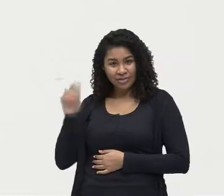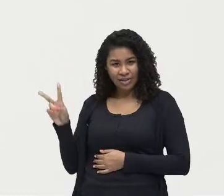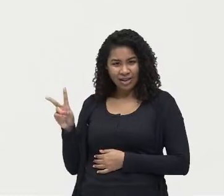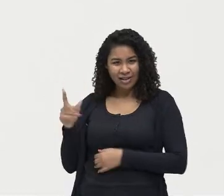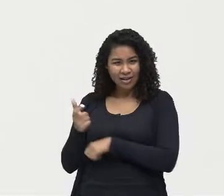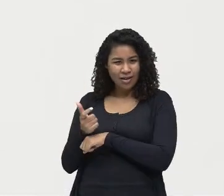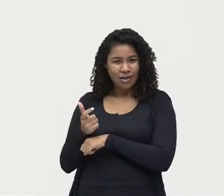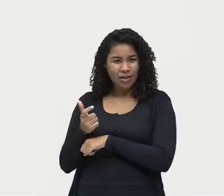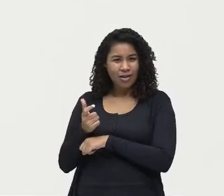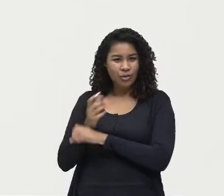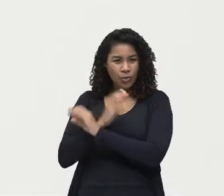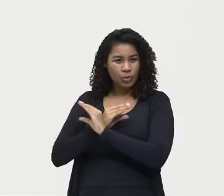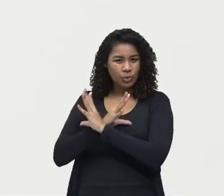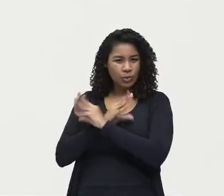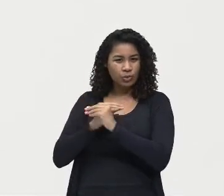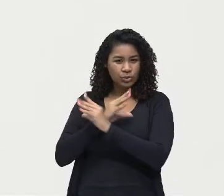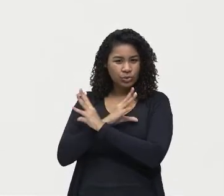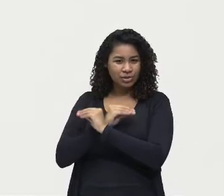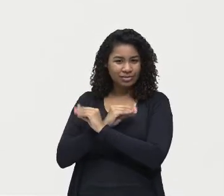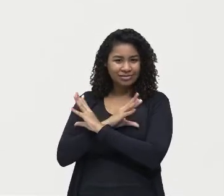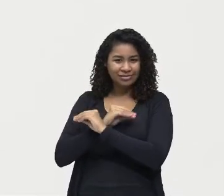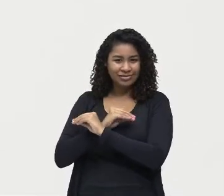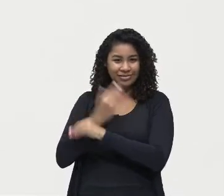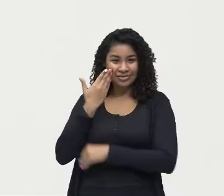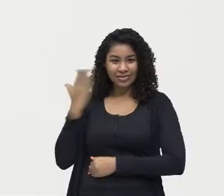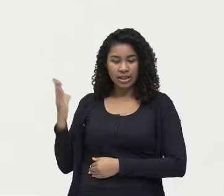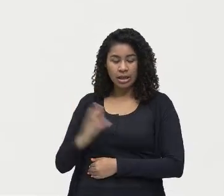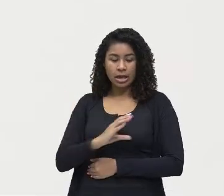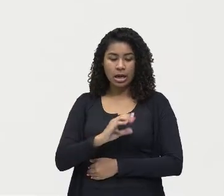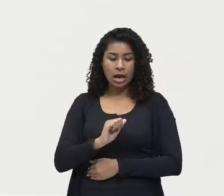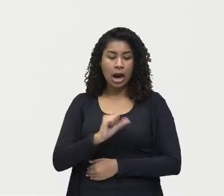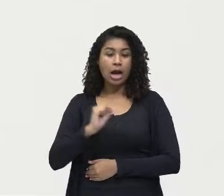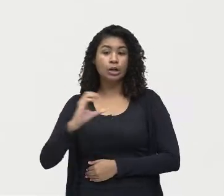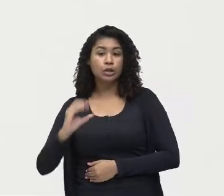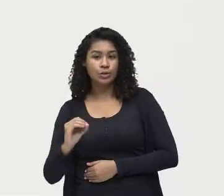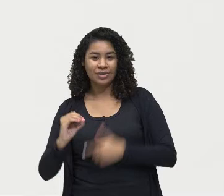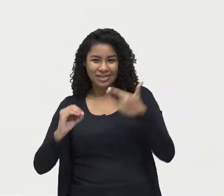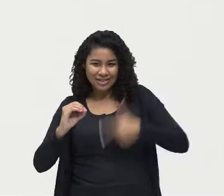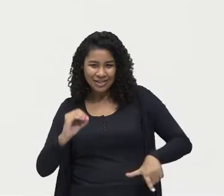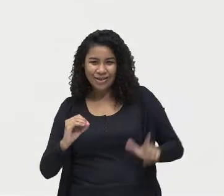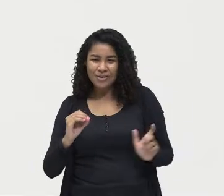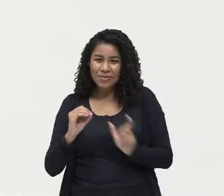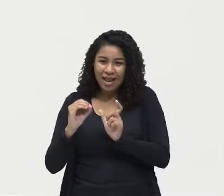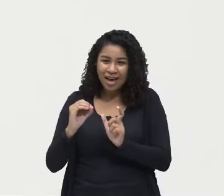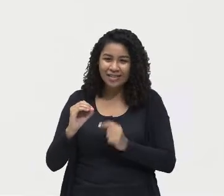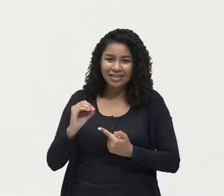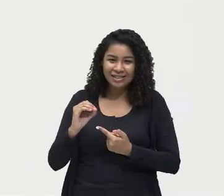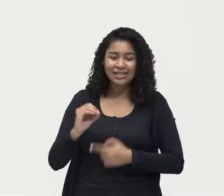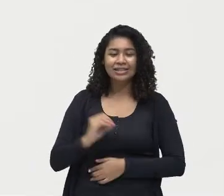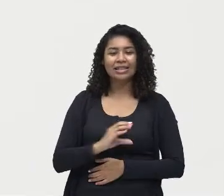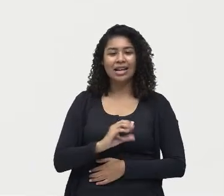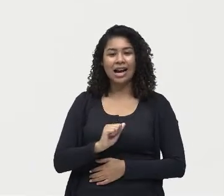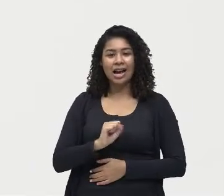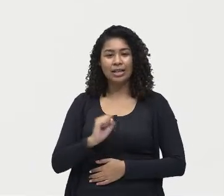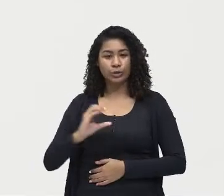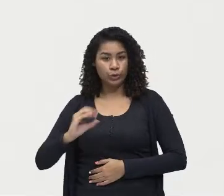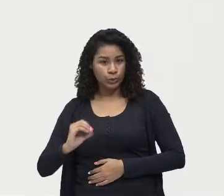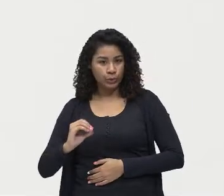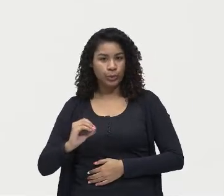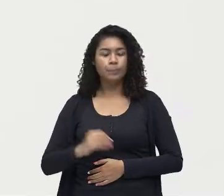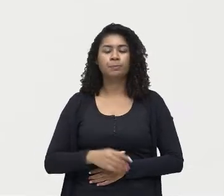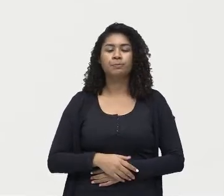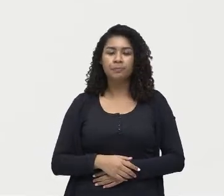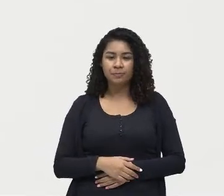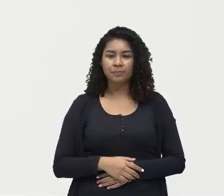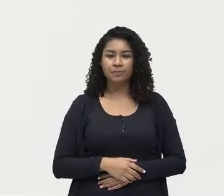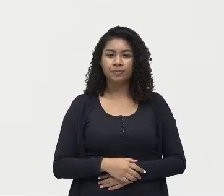Olha, condicional. Caso alguma coisa me suceder, vá que seja um indício, quem sabe, ainda não acabei de